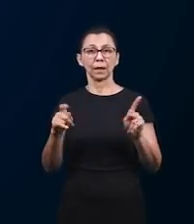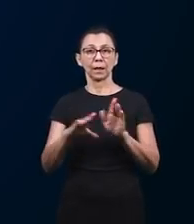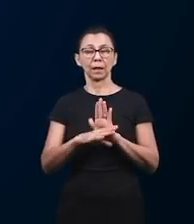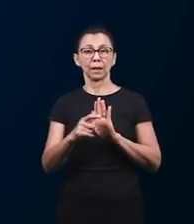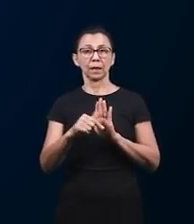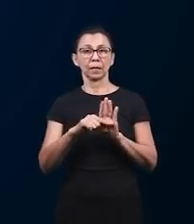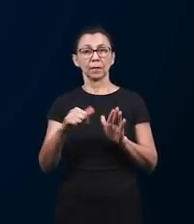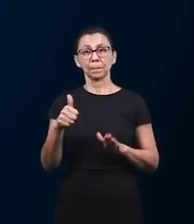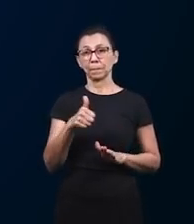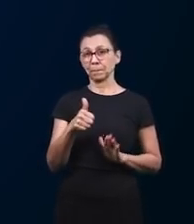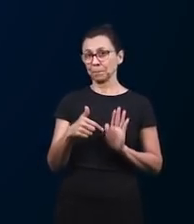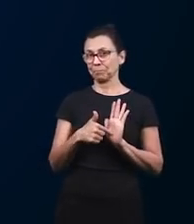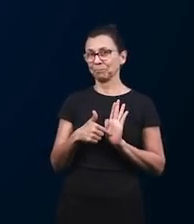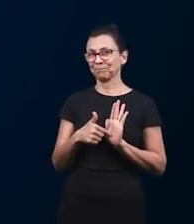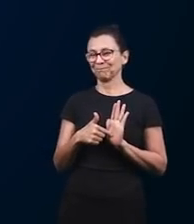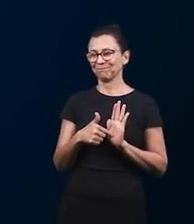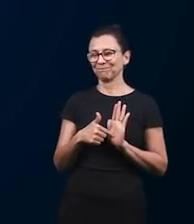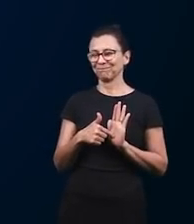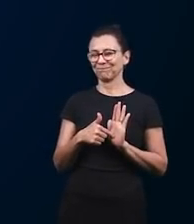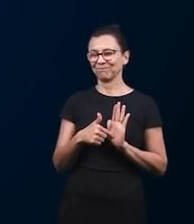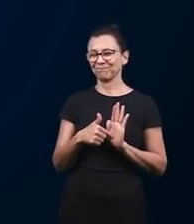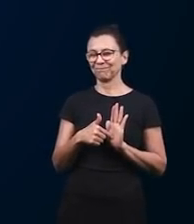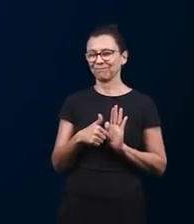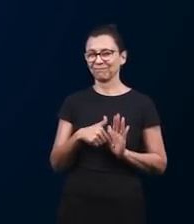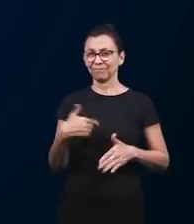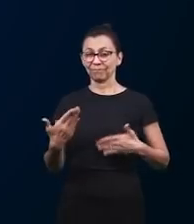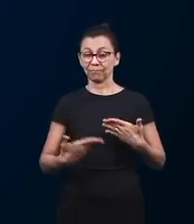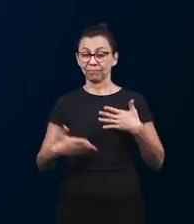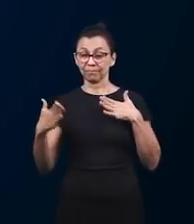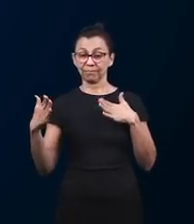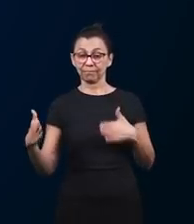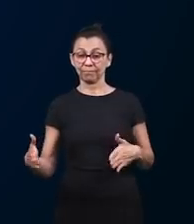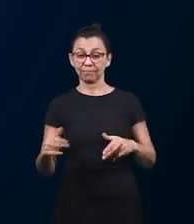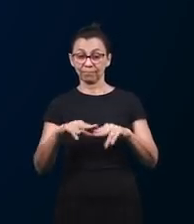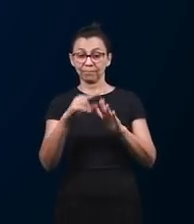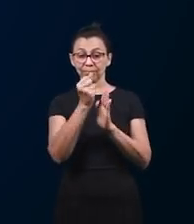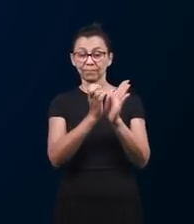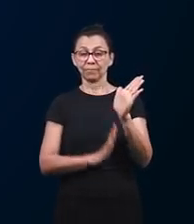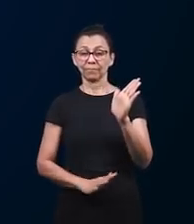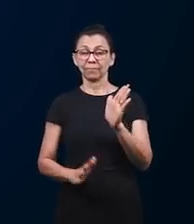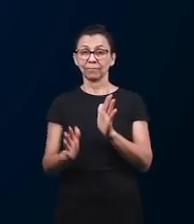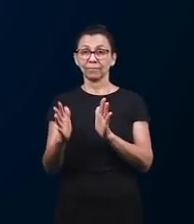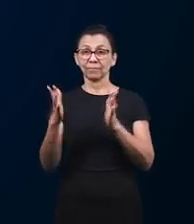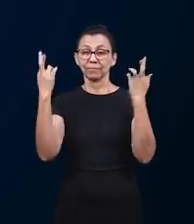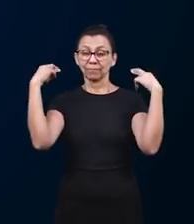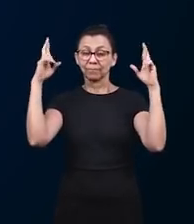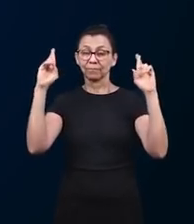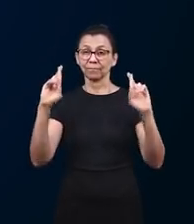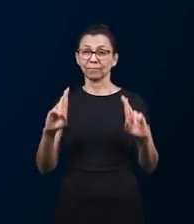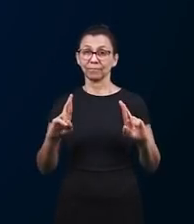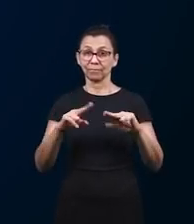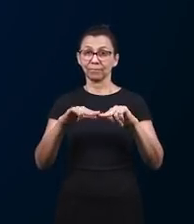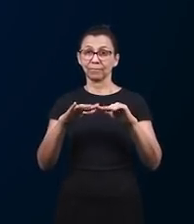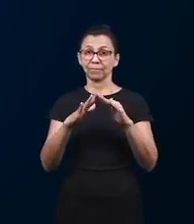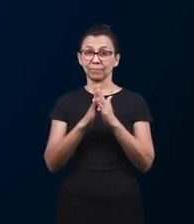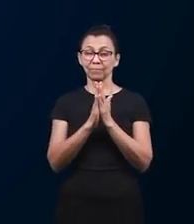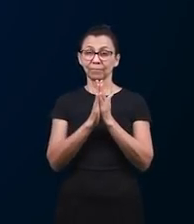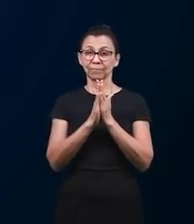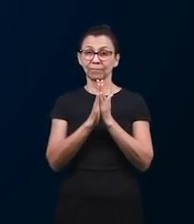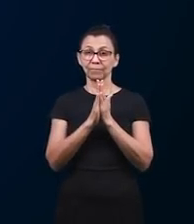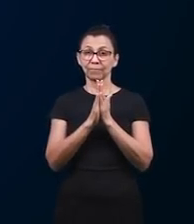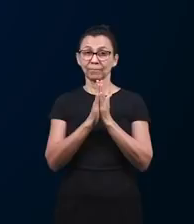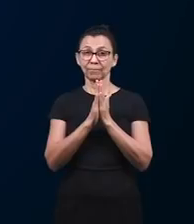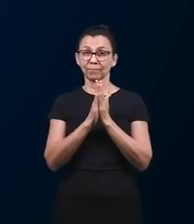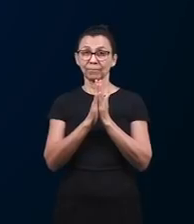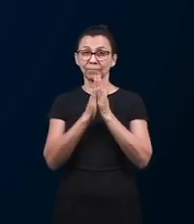verso 11, que diz assim: e eles o venceram pelo sangue do Cordeiro e pela palavra do seu testemunho, e não amaram a